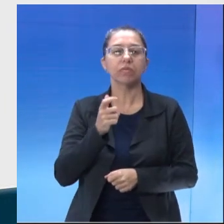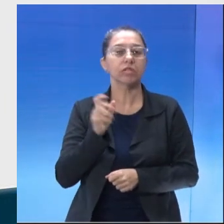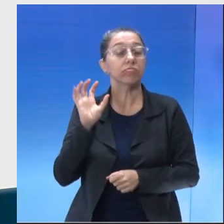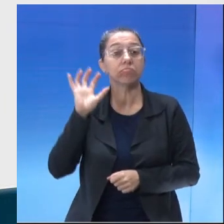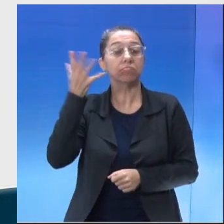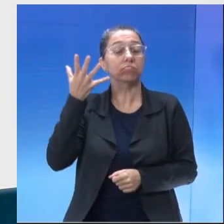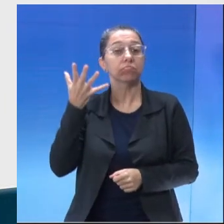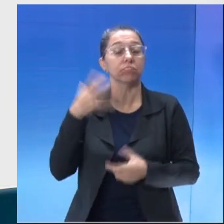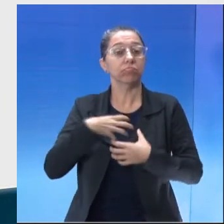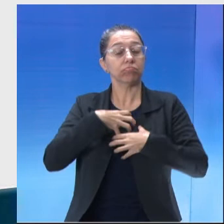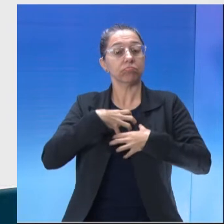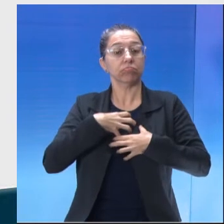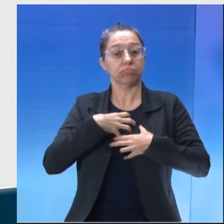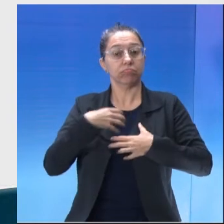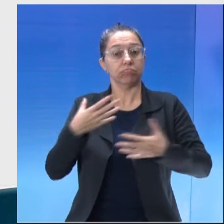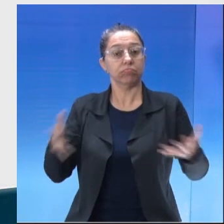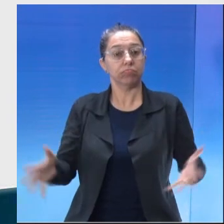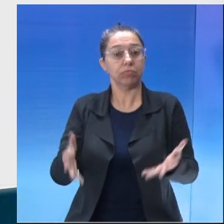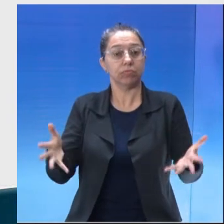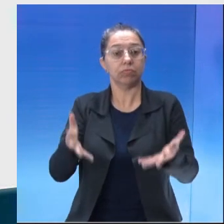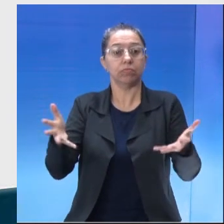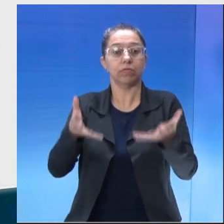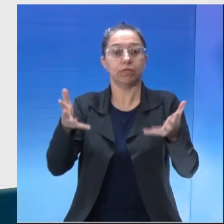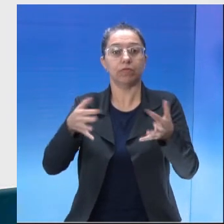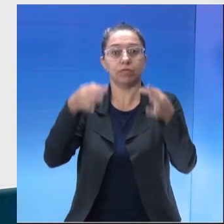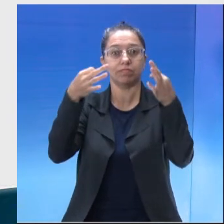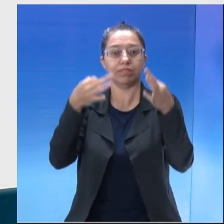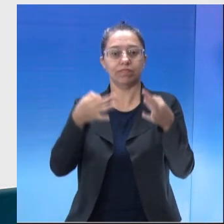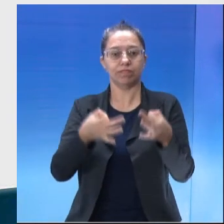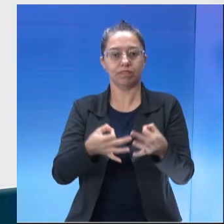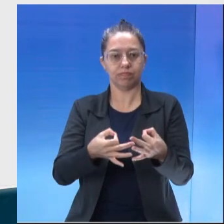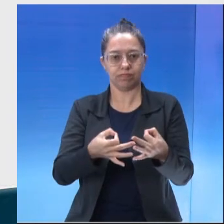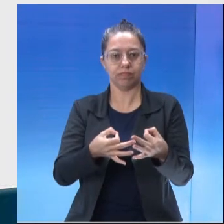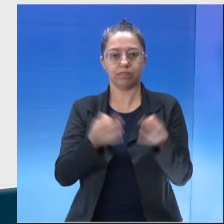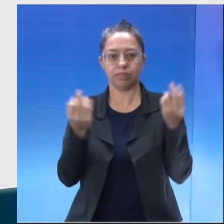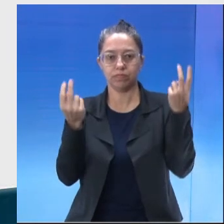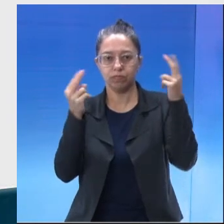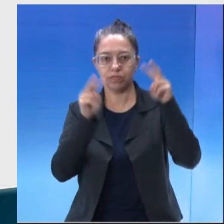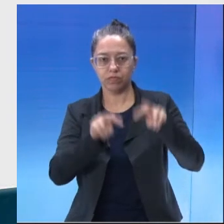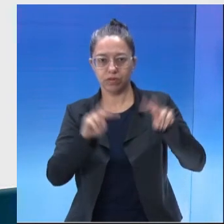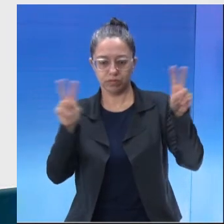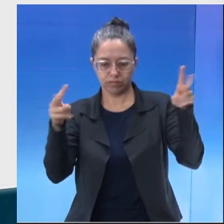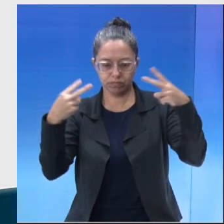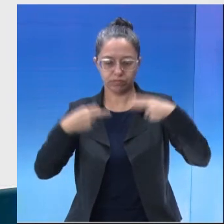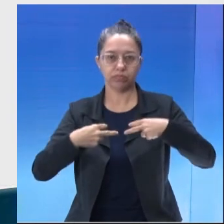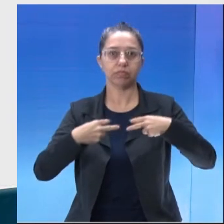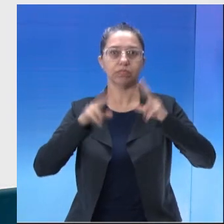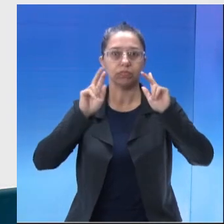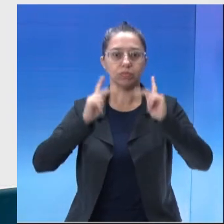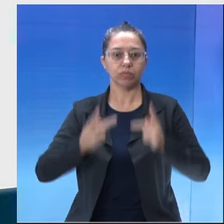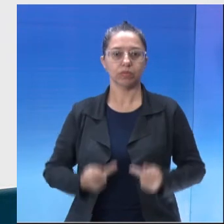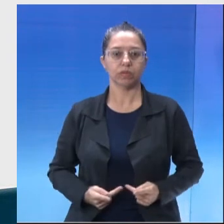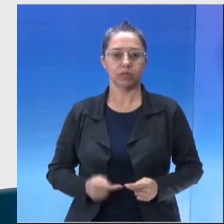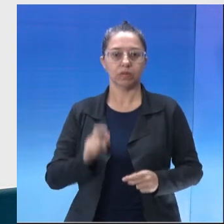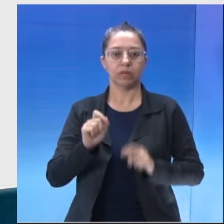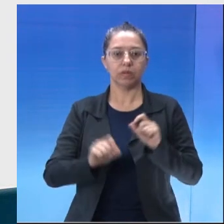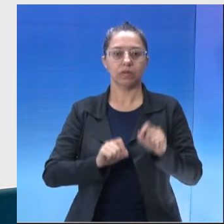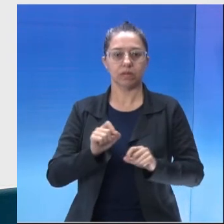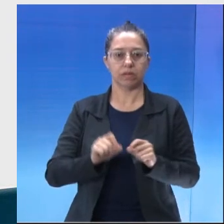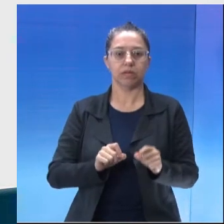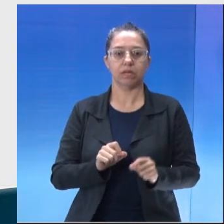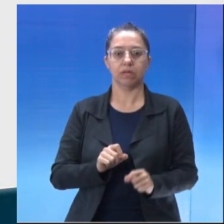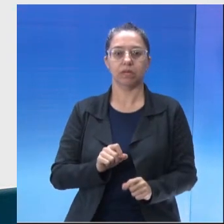sempre. Nesse espírito, as Nações Unidas adotaram a Declaração Universal dos Direitos